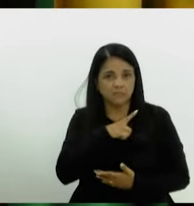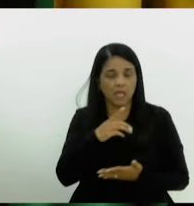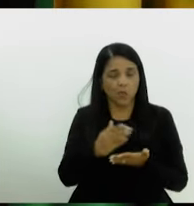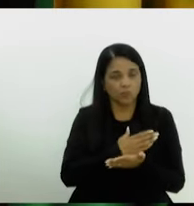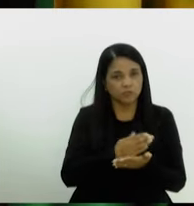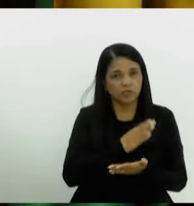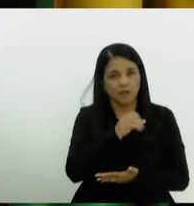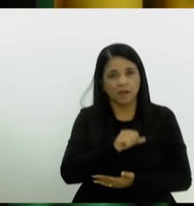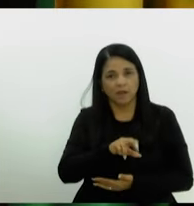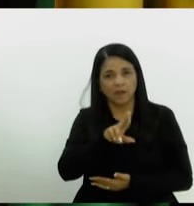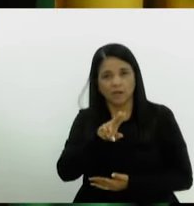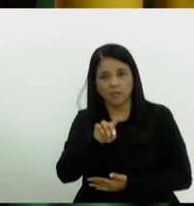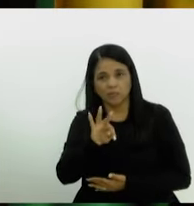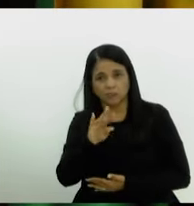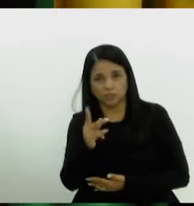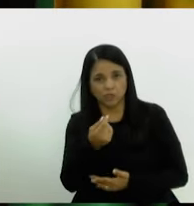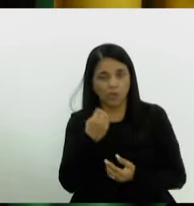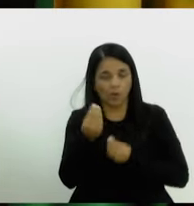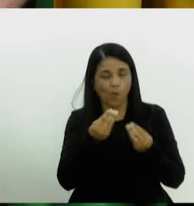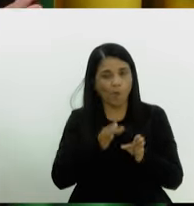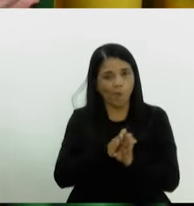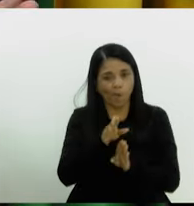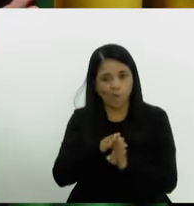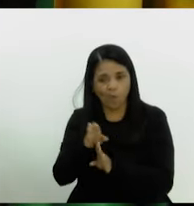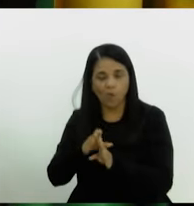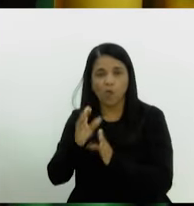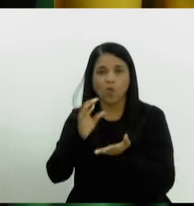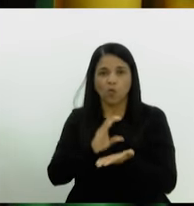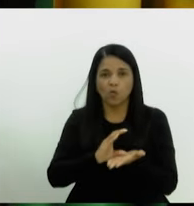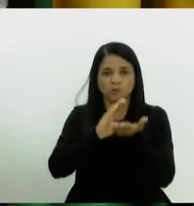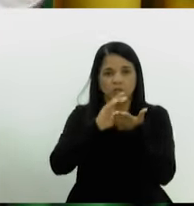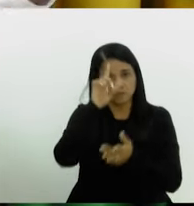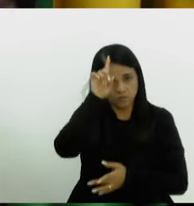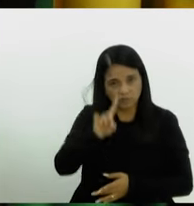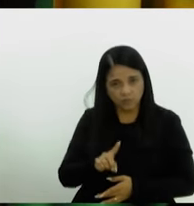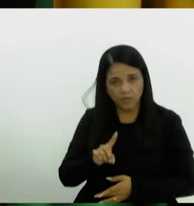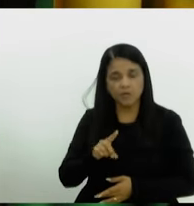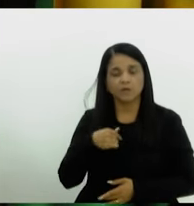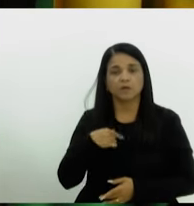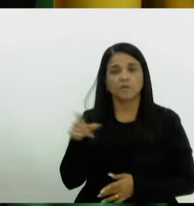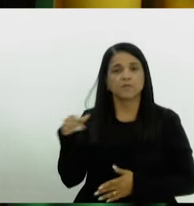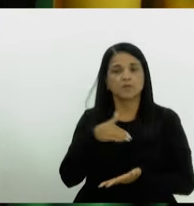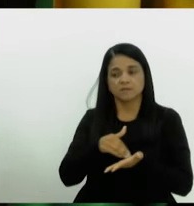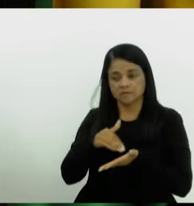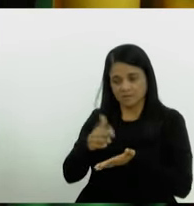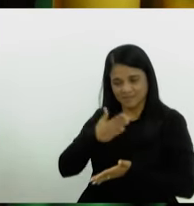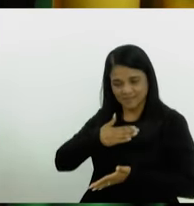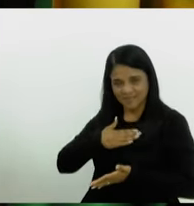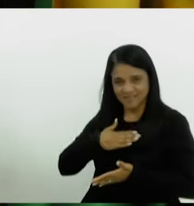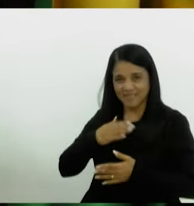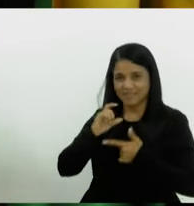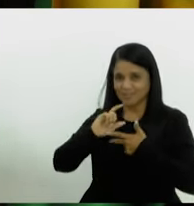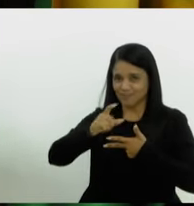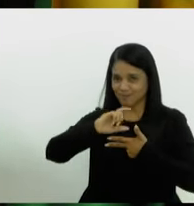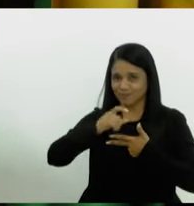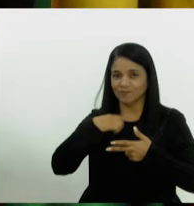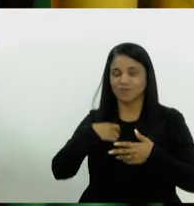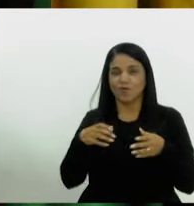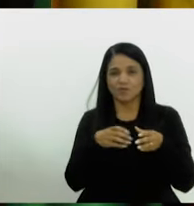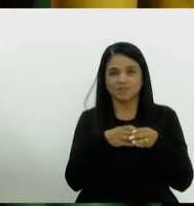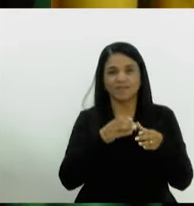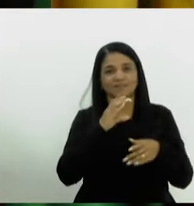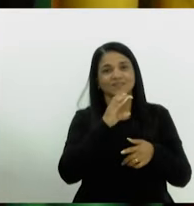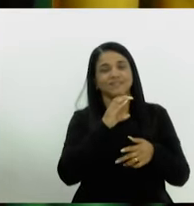cartilhas também de como implementar como implementar um conselho de direitos tô aqui com a minha secretária executiva do Conselho Estadual de